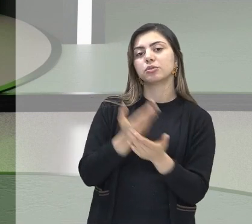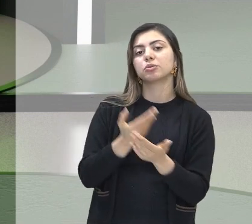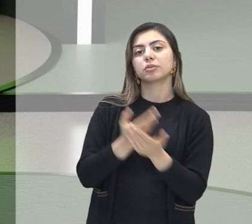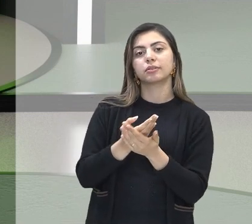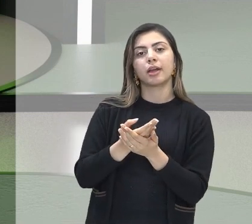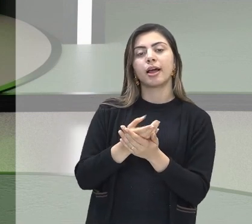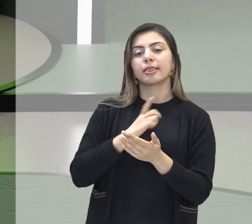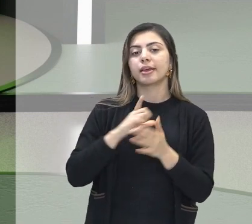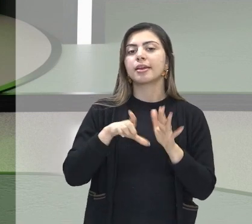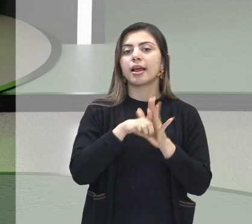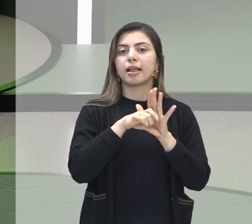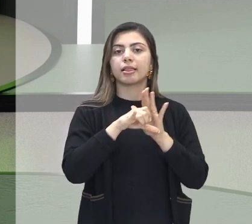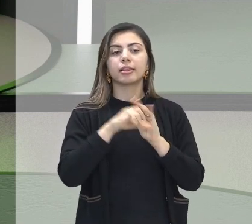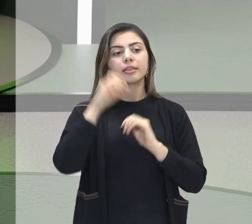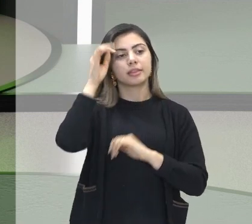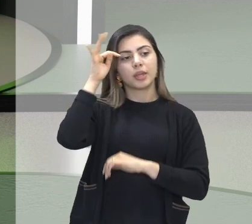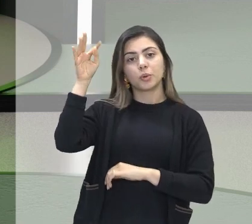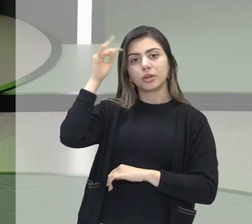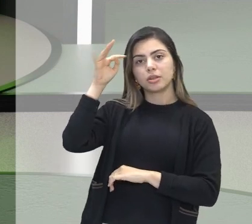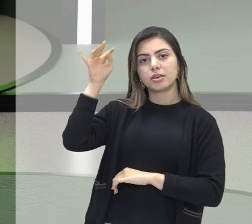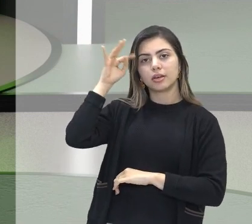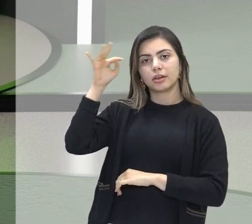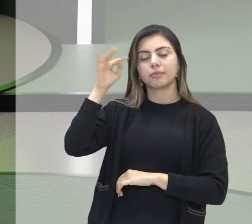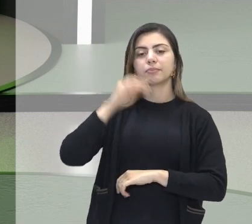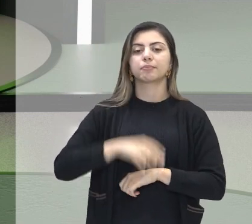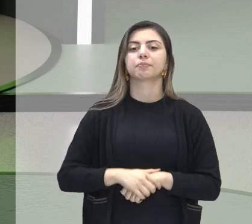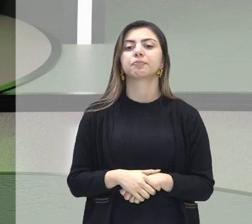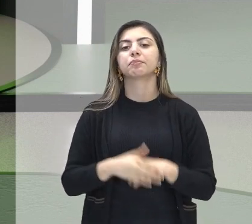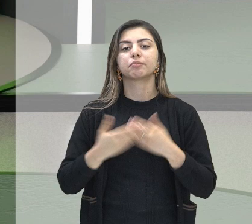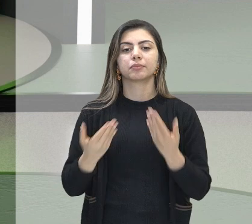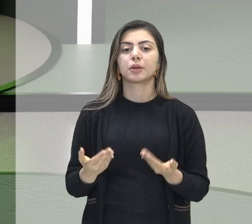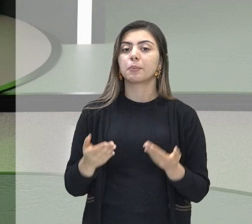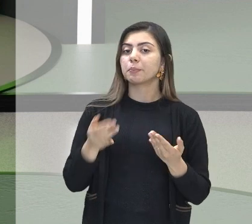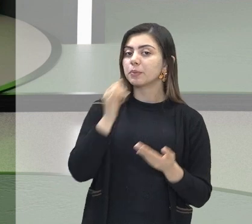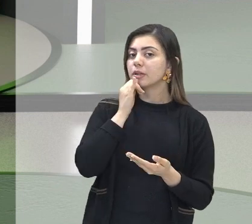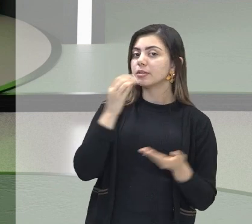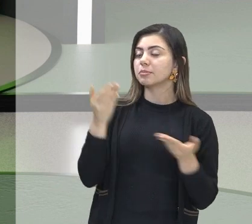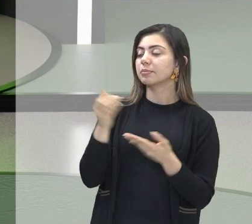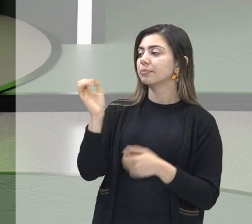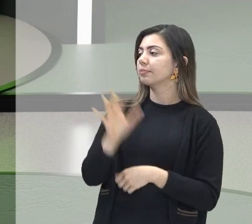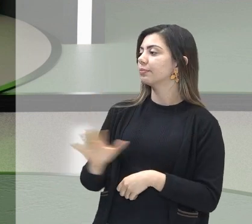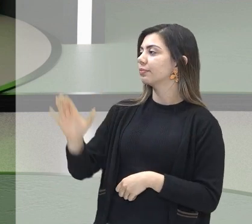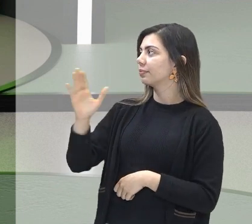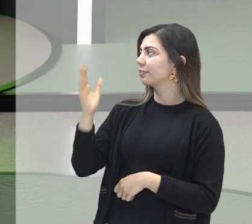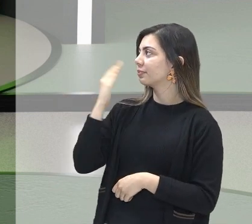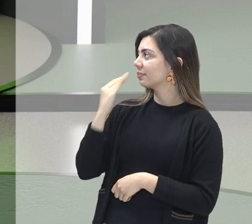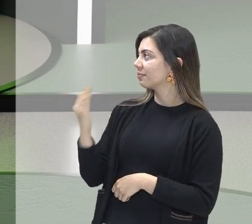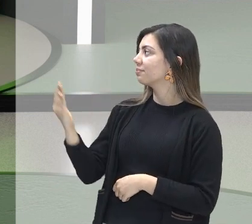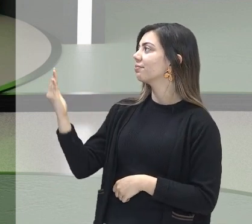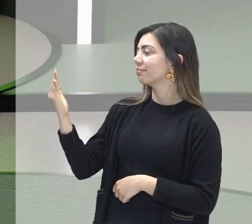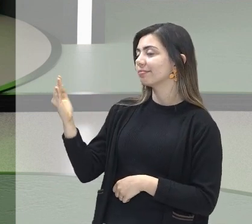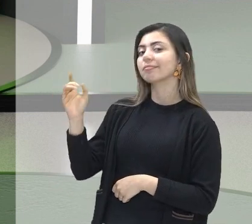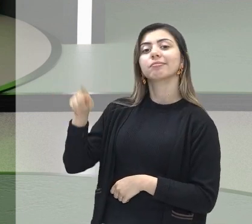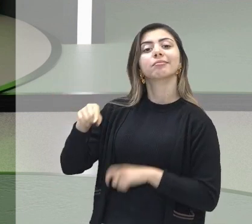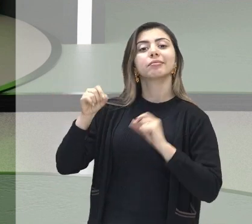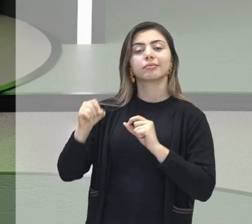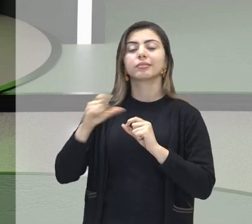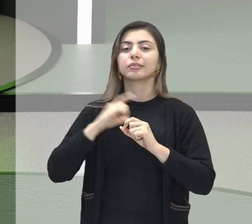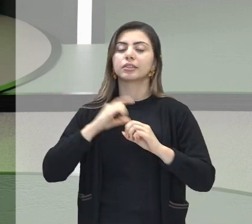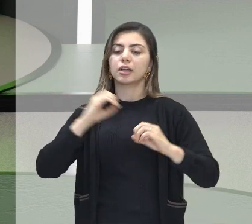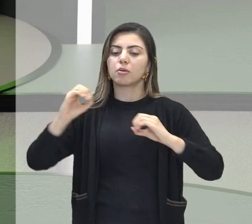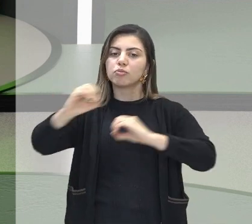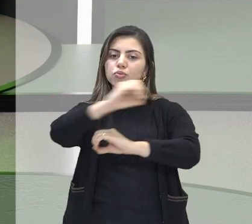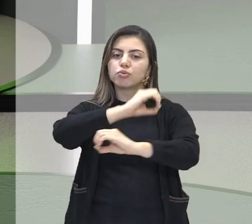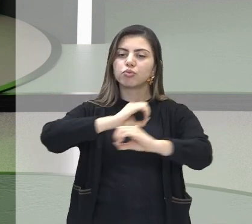também. Então, aqui ao lado, você vê aí, por exemplo, né, uma animação, né, dos planetas